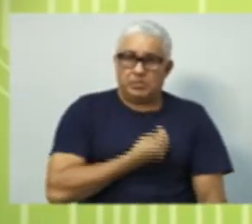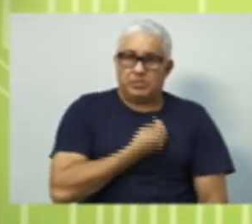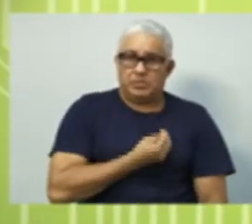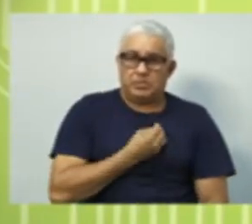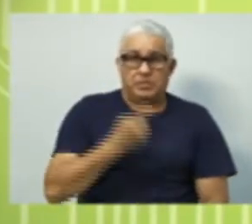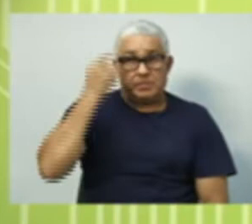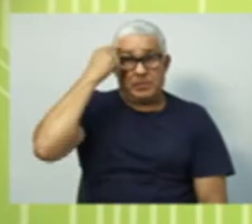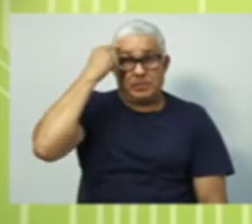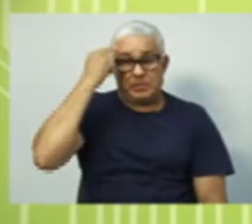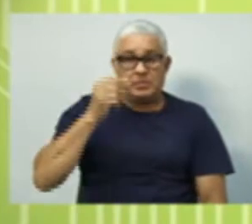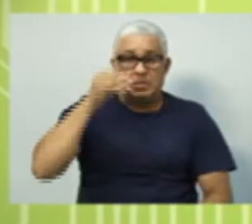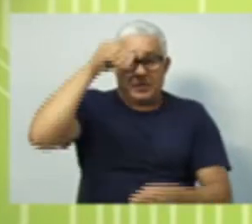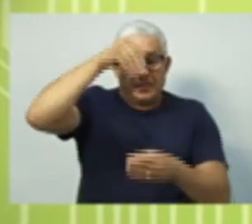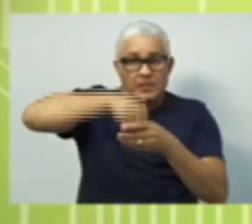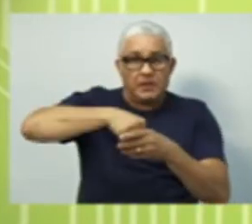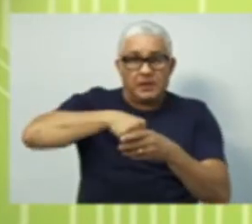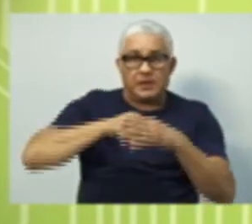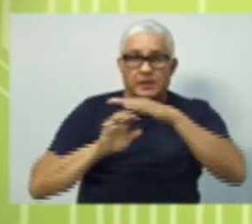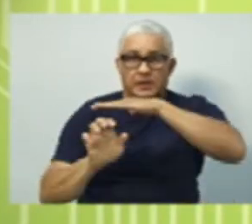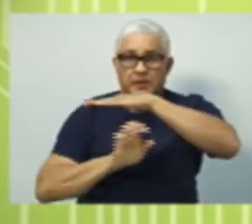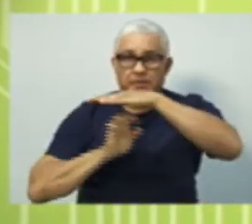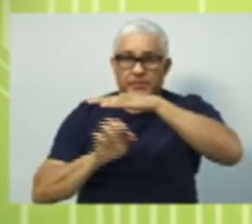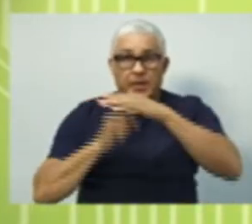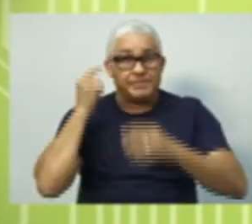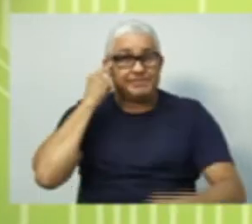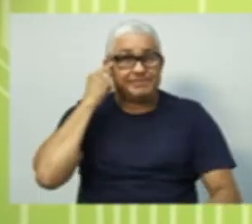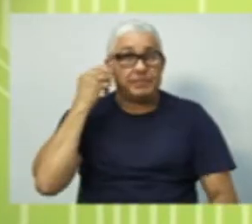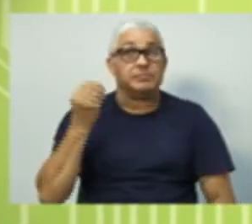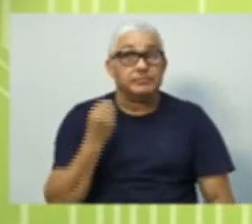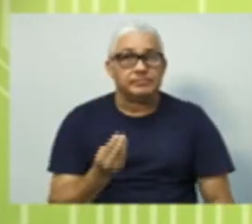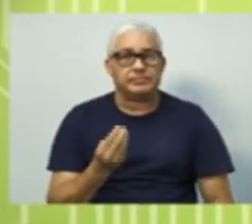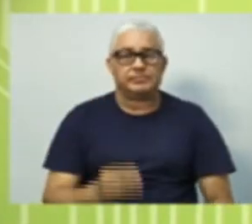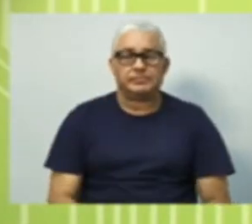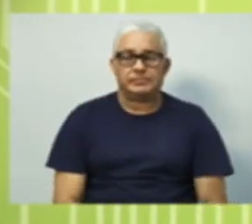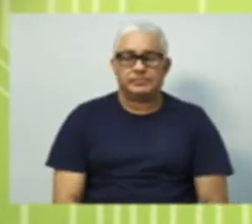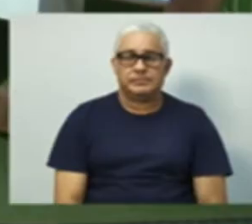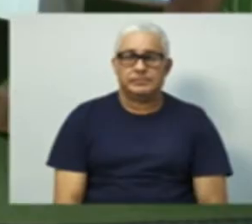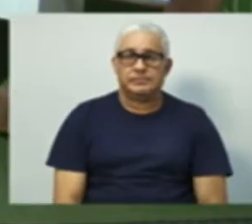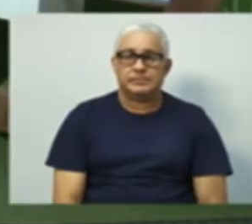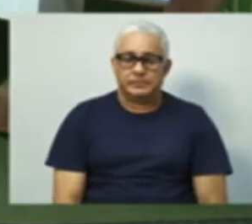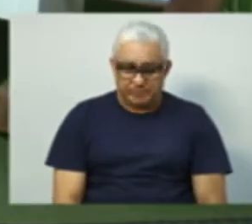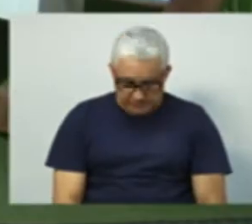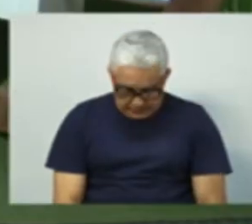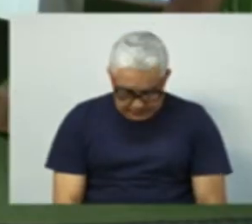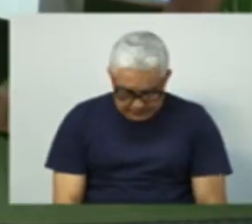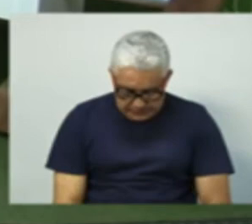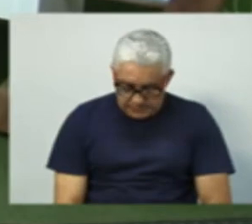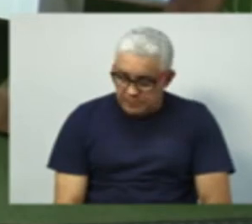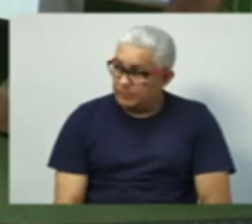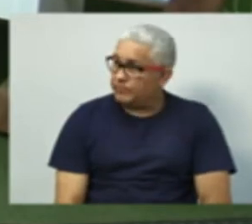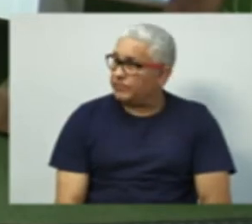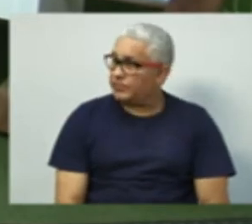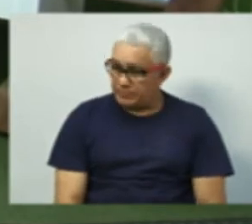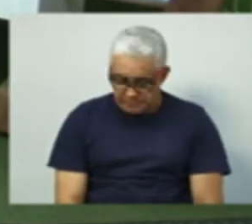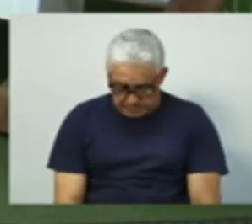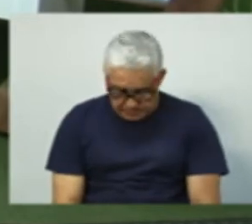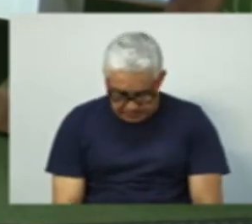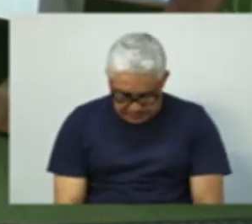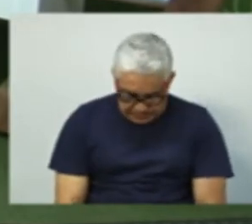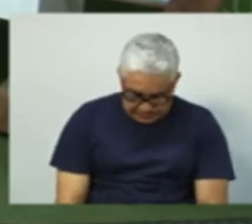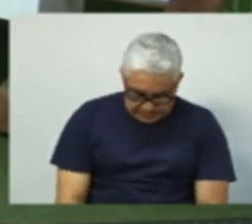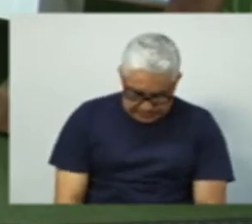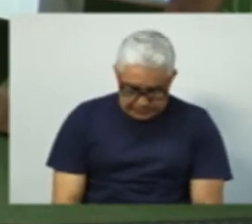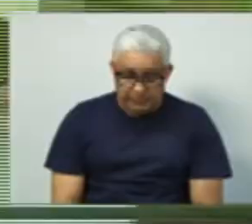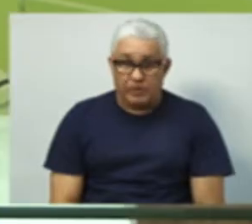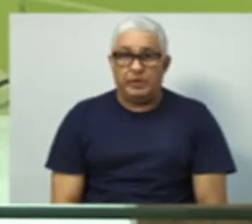Situações práticas em que você julgue elaborar um orçamento. Então, a aluna Elisete, ela respondeu